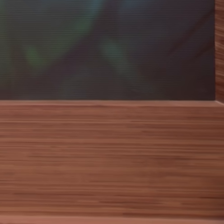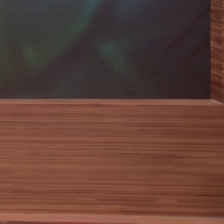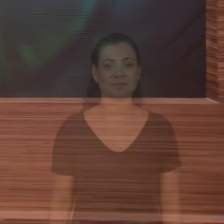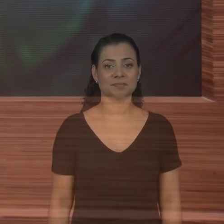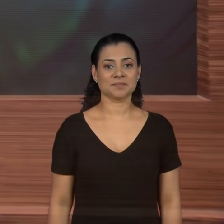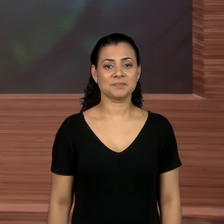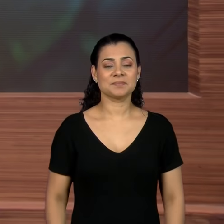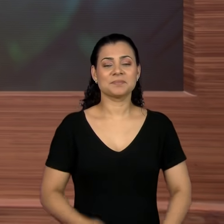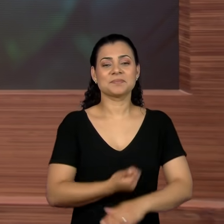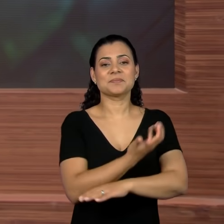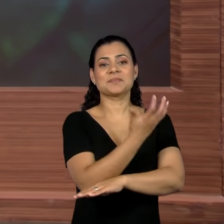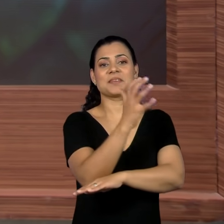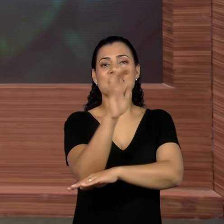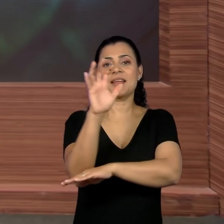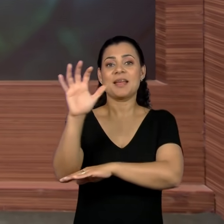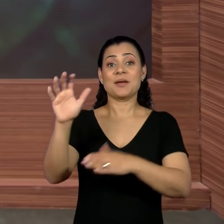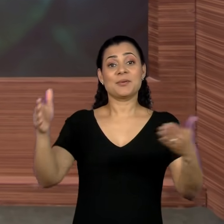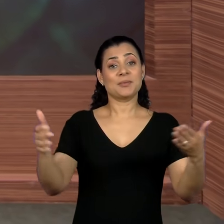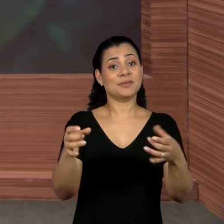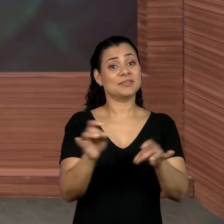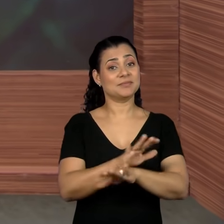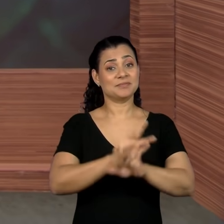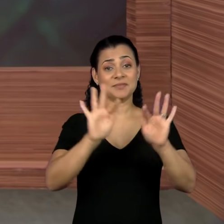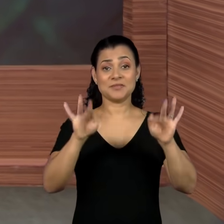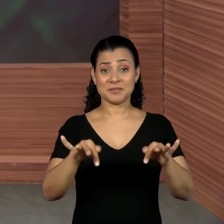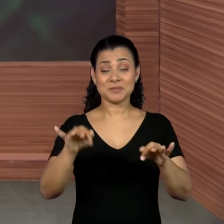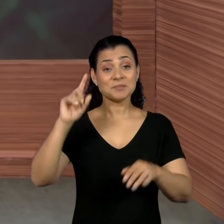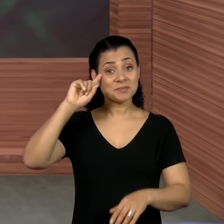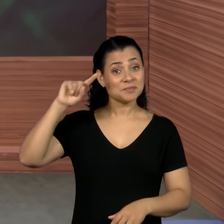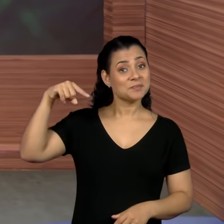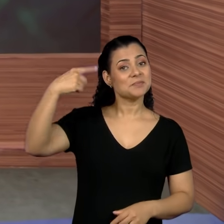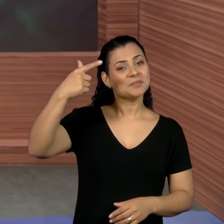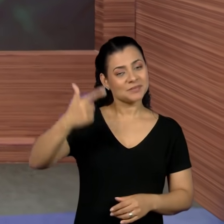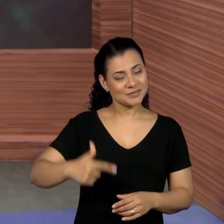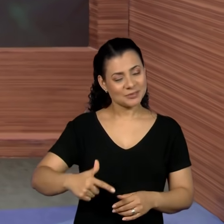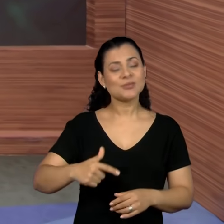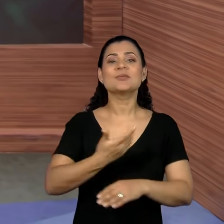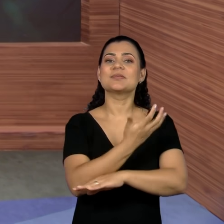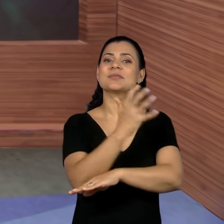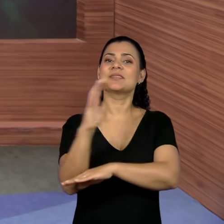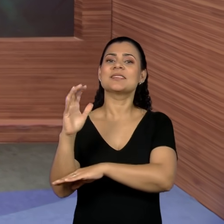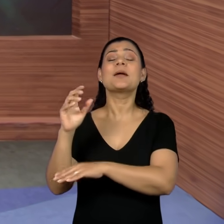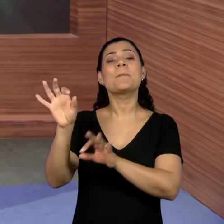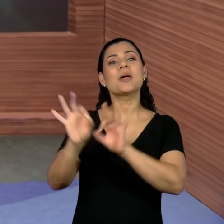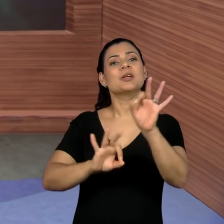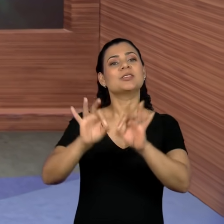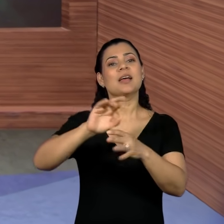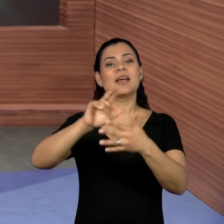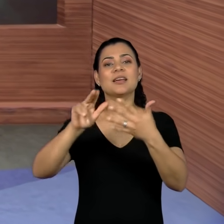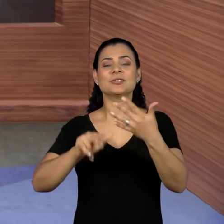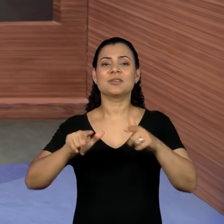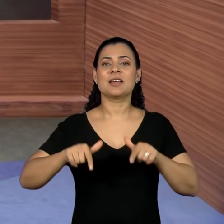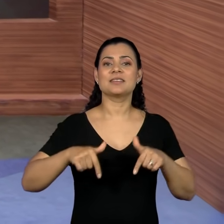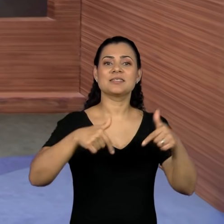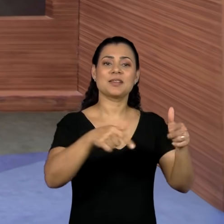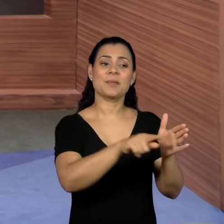O Repórter Eco de hoje fica por aqui. No próximo programa, você acompanha mais projetos,